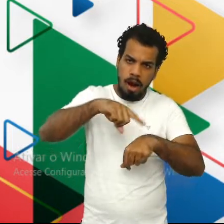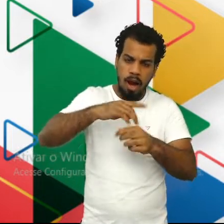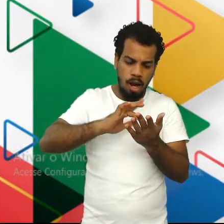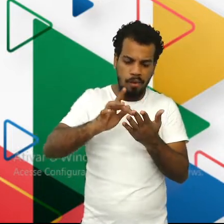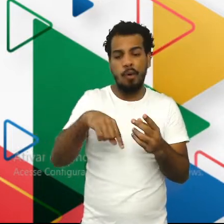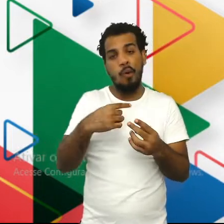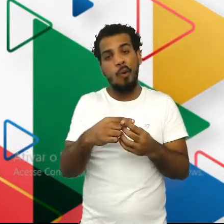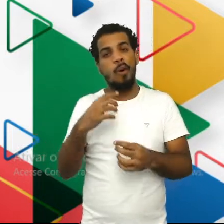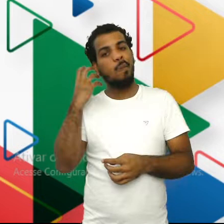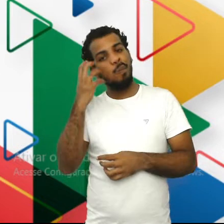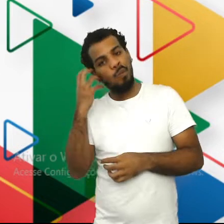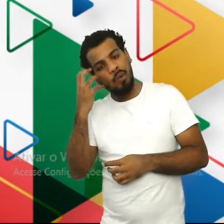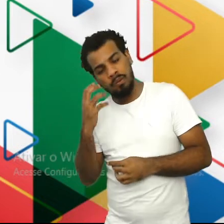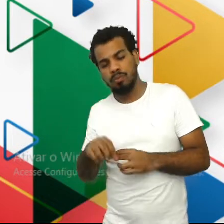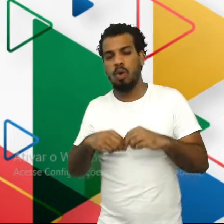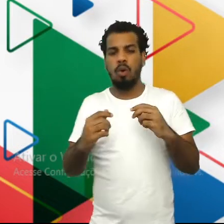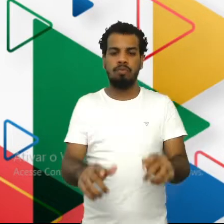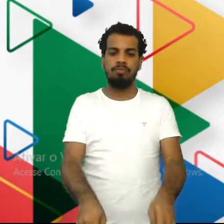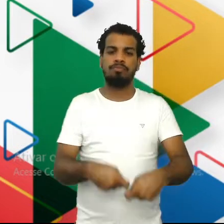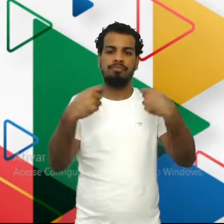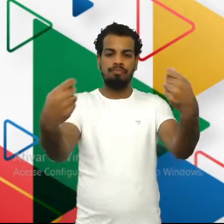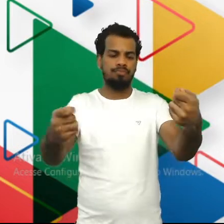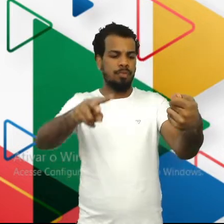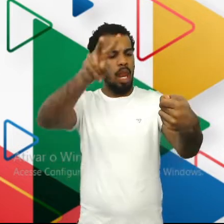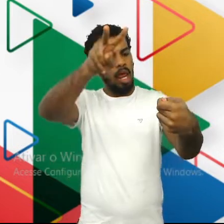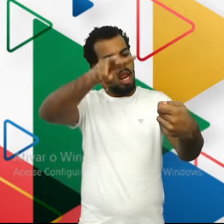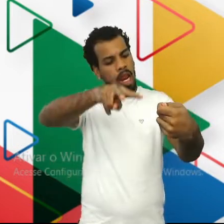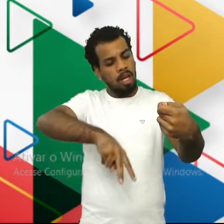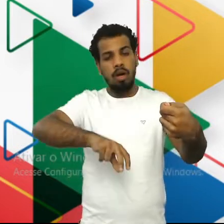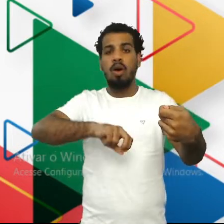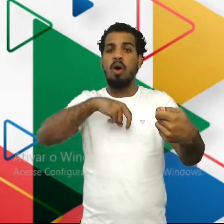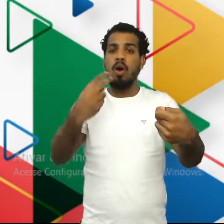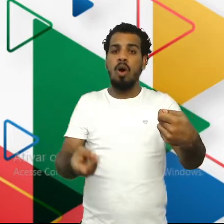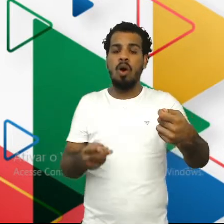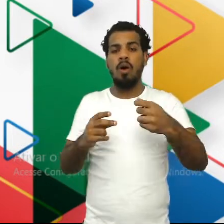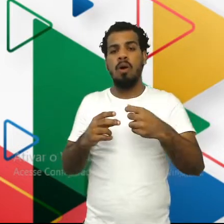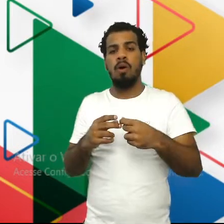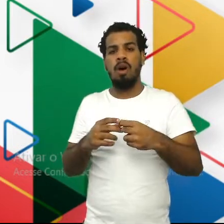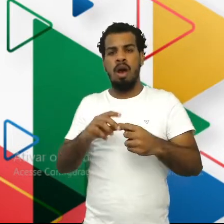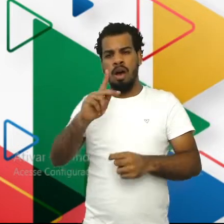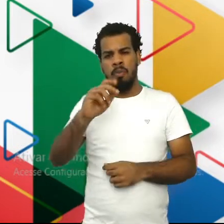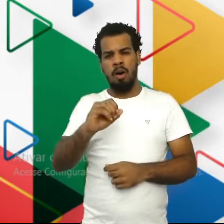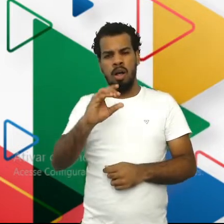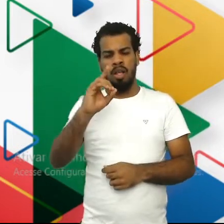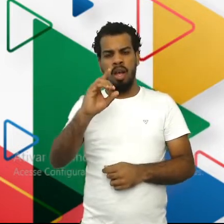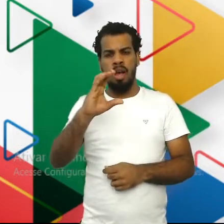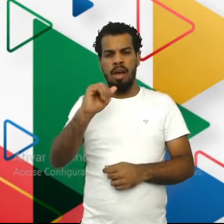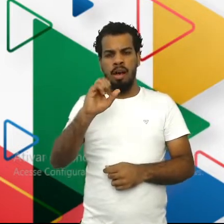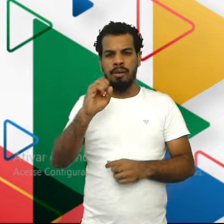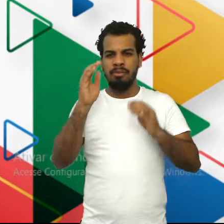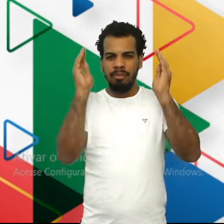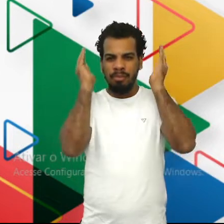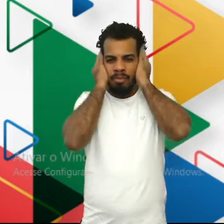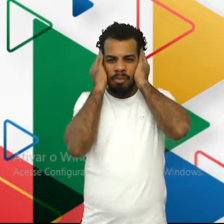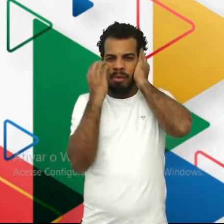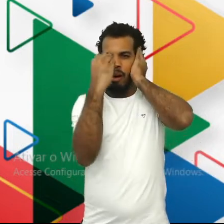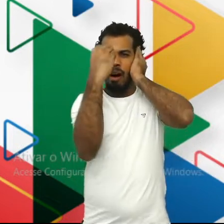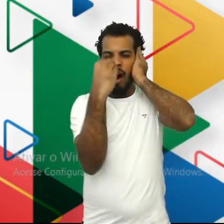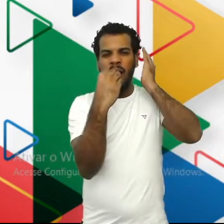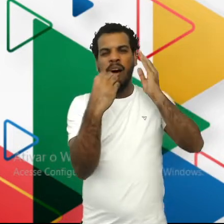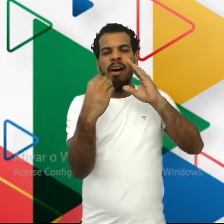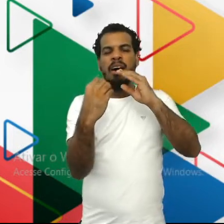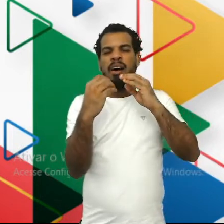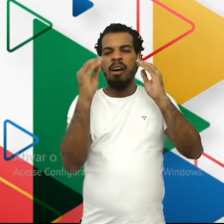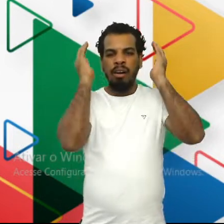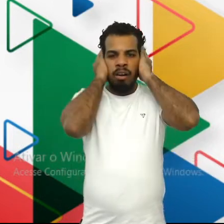por exemplo, lendo uma notícia, ouvindo um podcast, olha só, é tanta coisa, até os streamings, né? Os